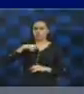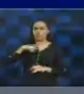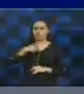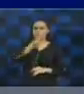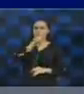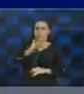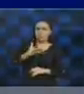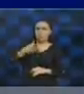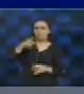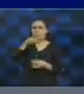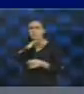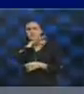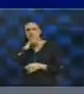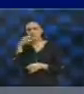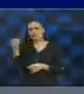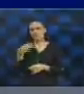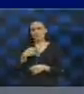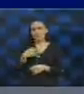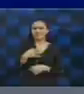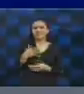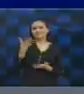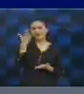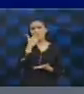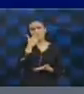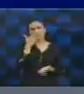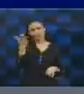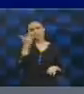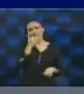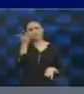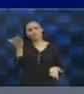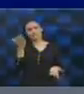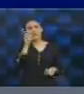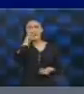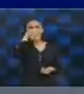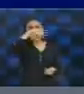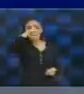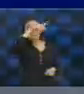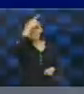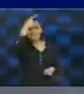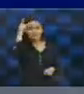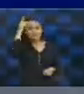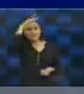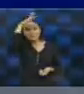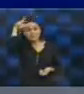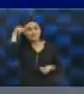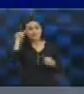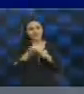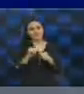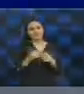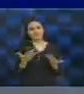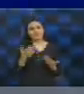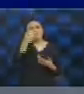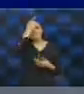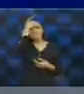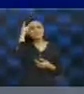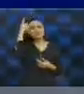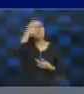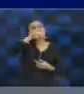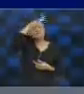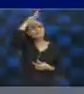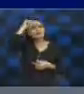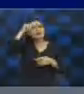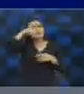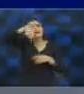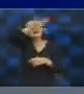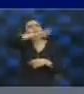ou não. Quem vai fazer essa avaliação, Arthur, é o povo de Manaus. O povo de Manaus está cheio de esperança no coração, está cheio de vontade de